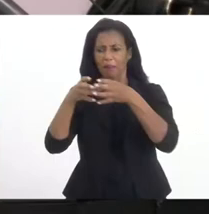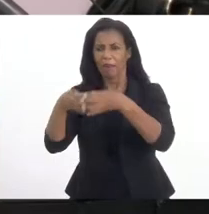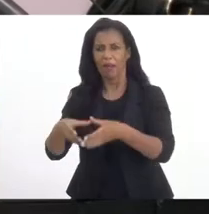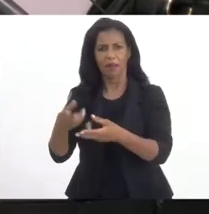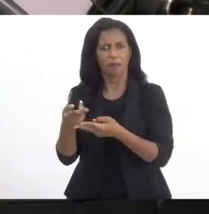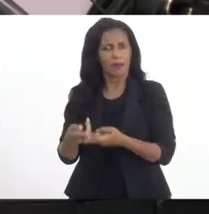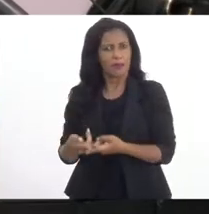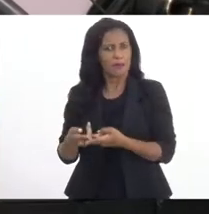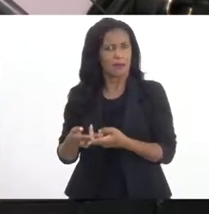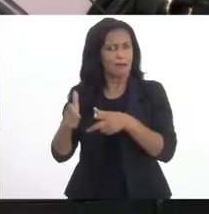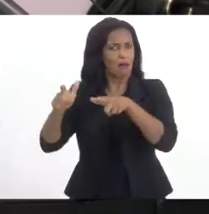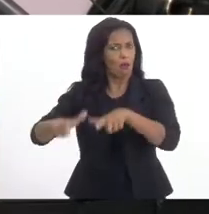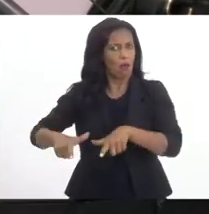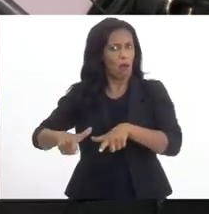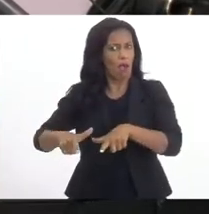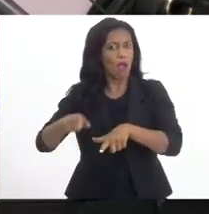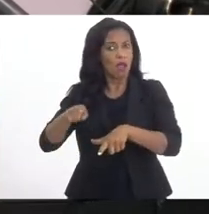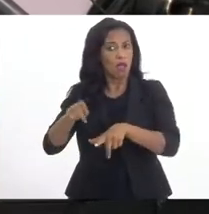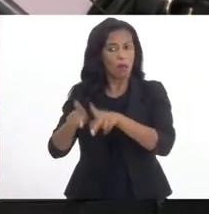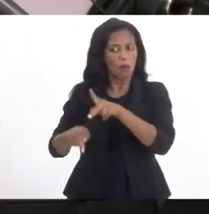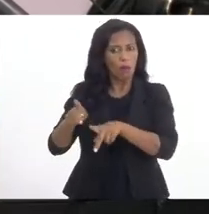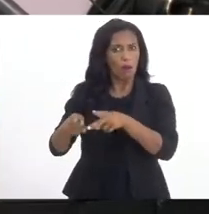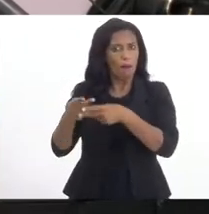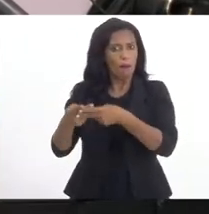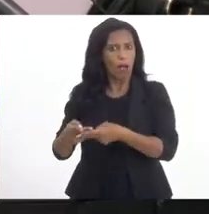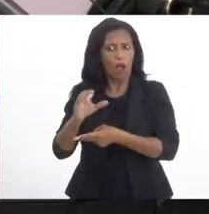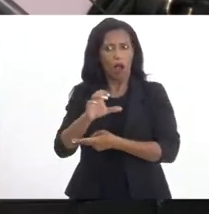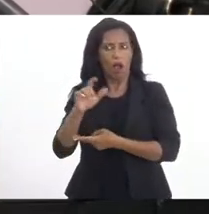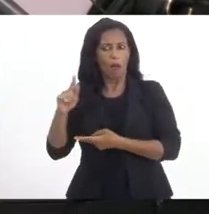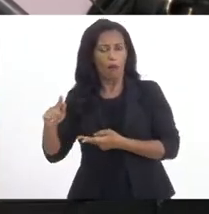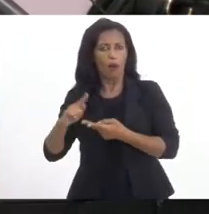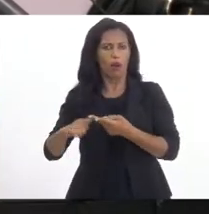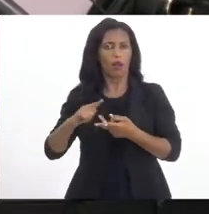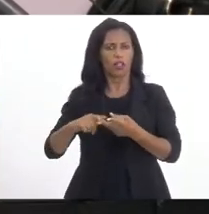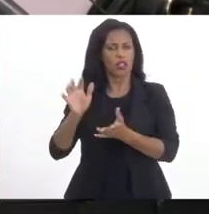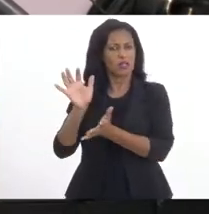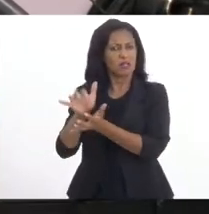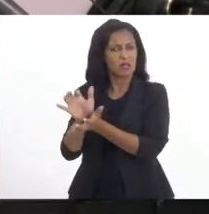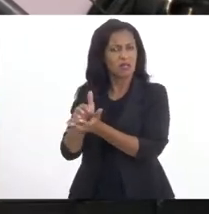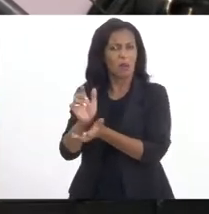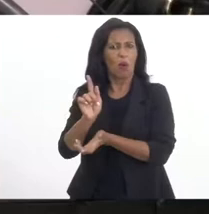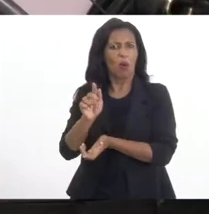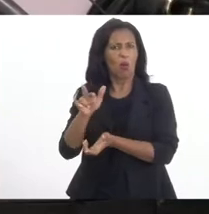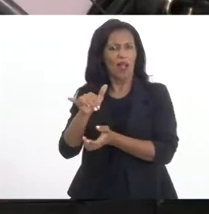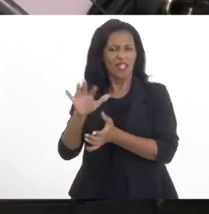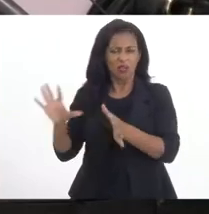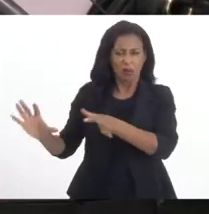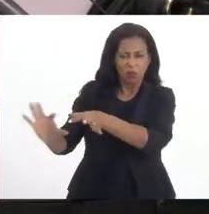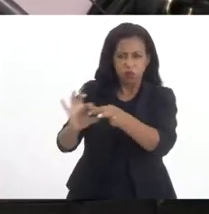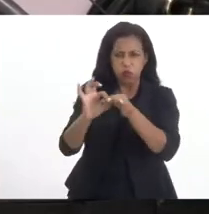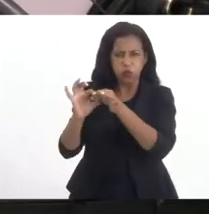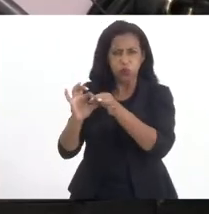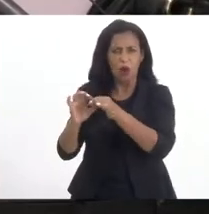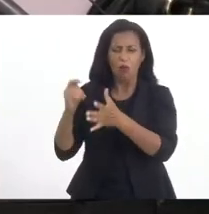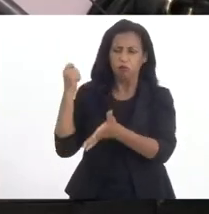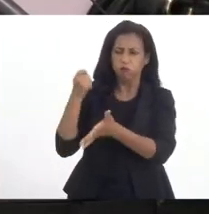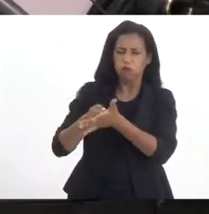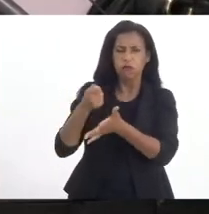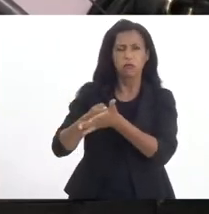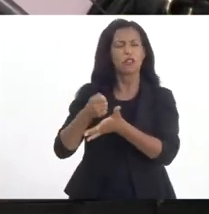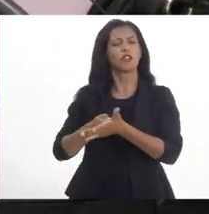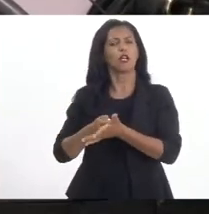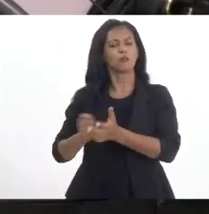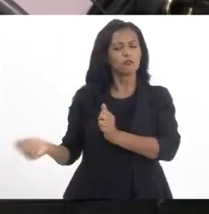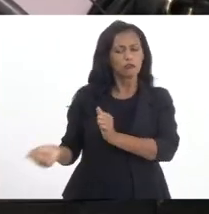Paciência. E a população de Paciência, de Campo Grande, Juaíba, Santa Cruz, Guaratiba, se uniu. Lutamos e guerreamos